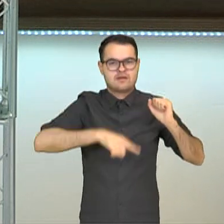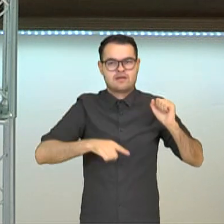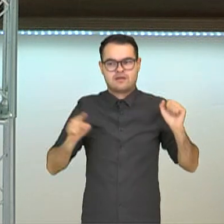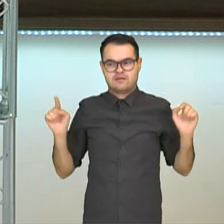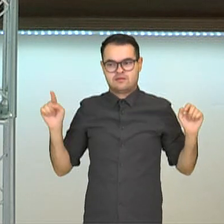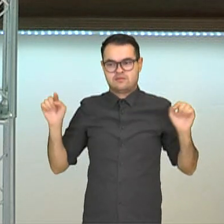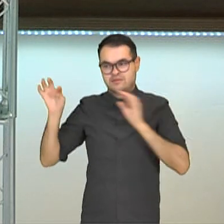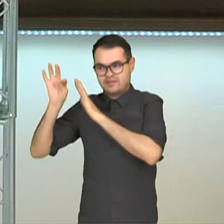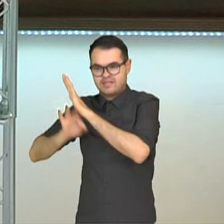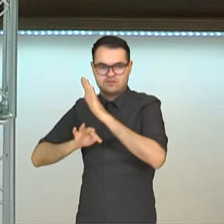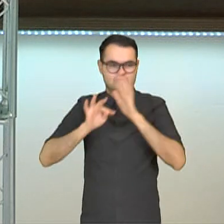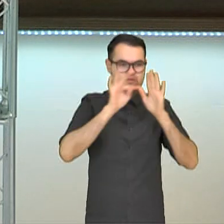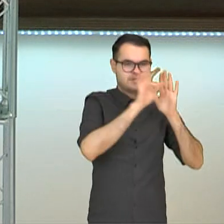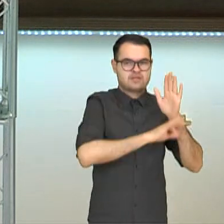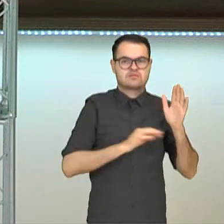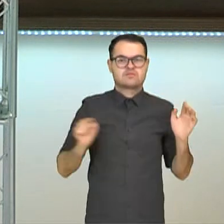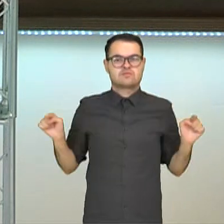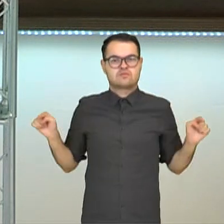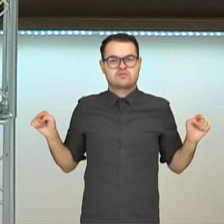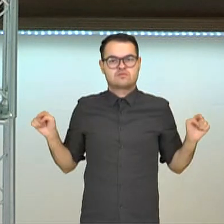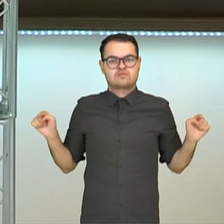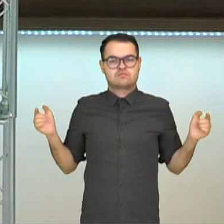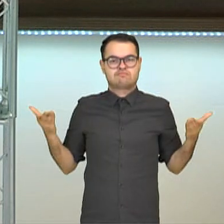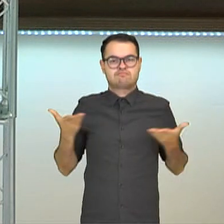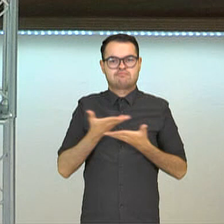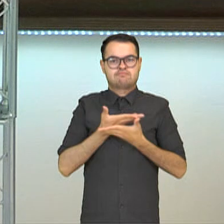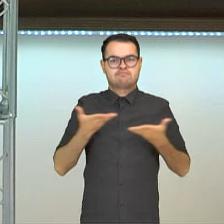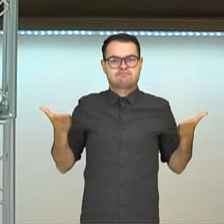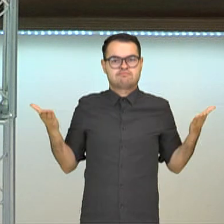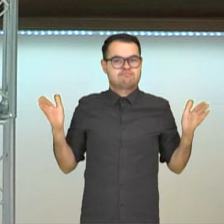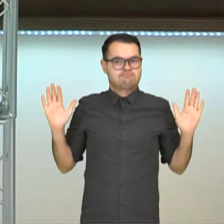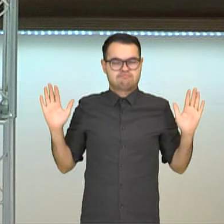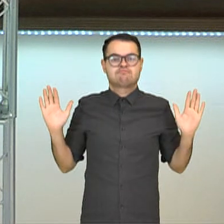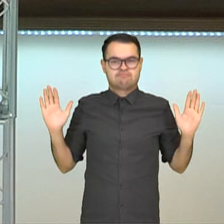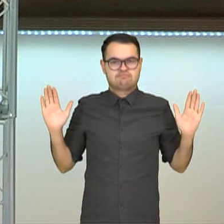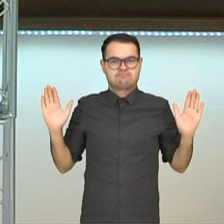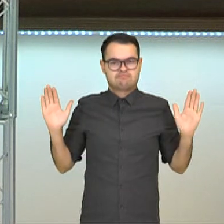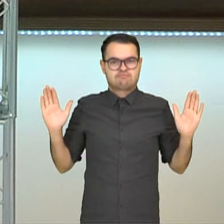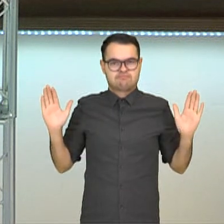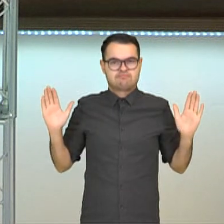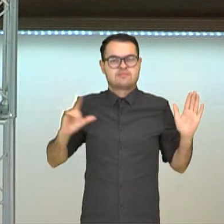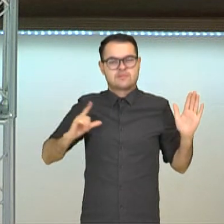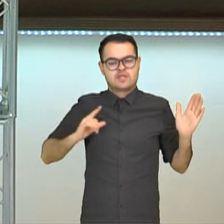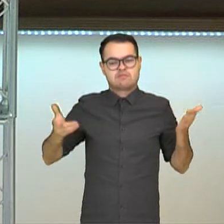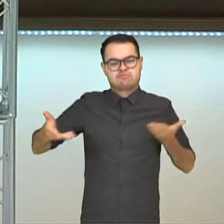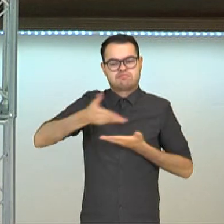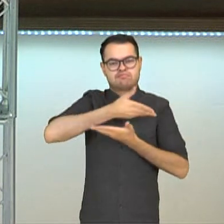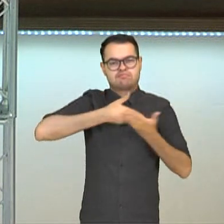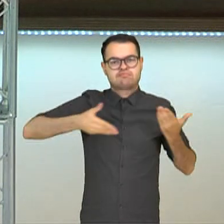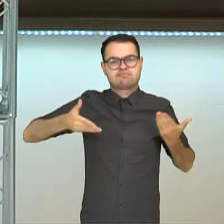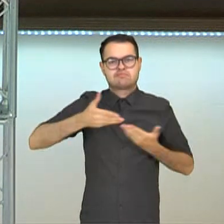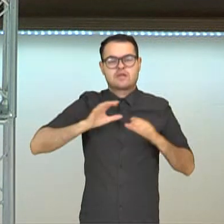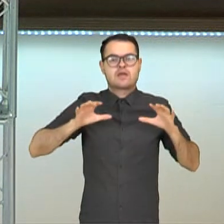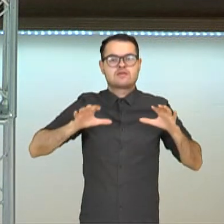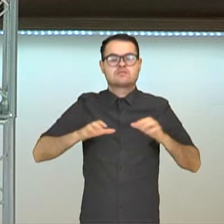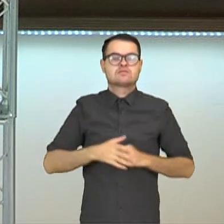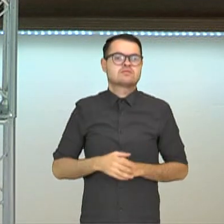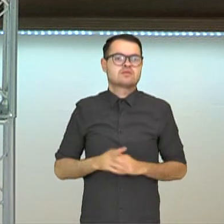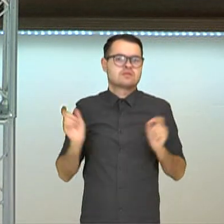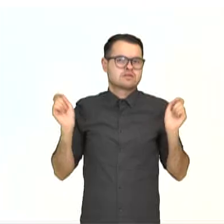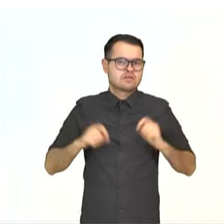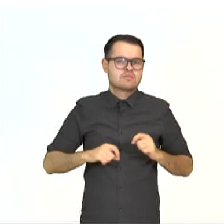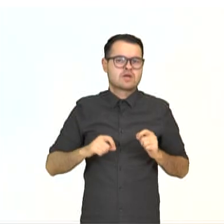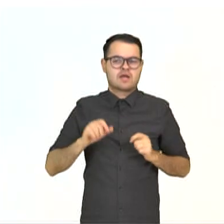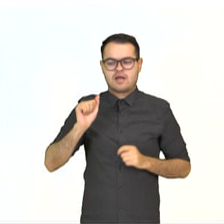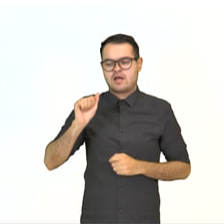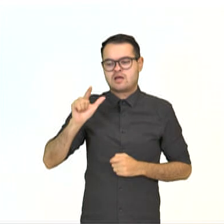entre dois textos. Sempre que um texto citar outro texto, nós teremos intertextualidade. Isso pode ser feito por meio de